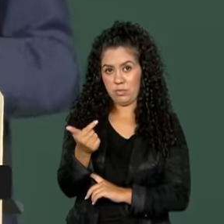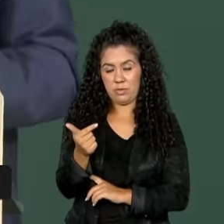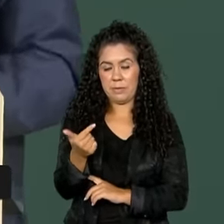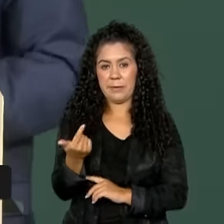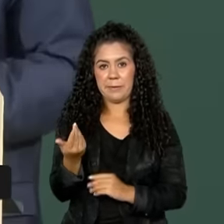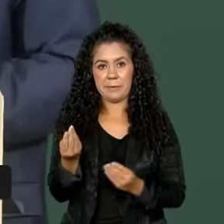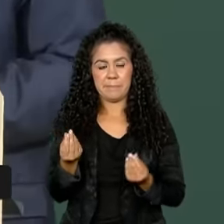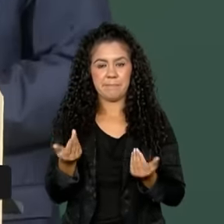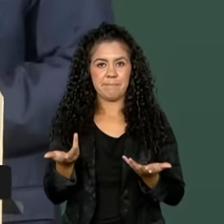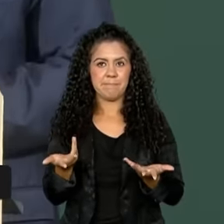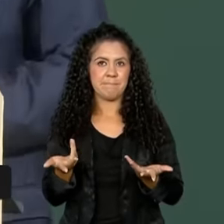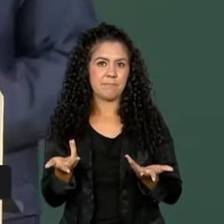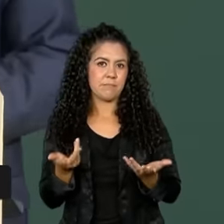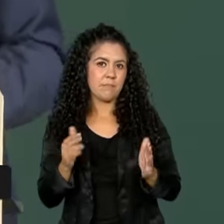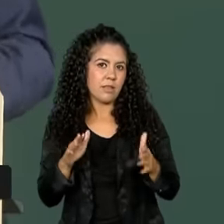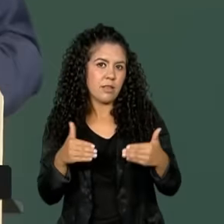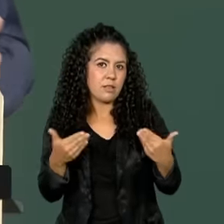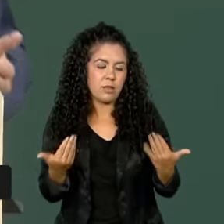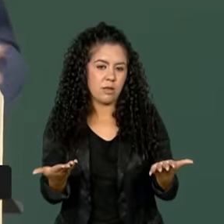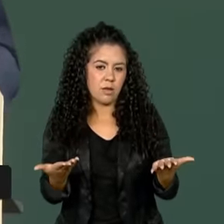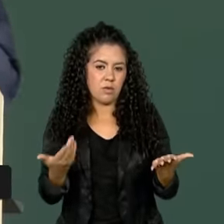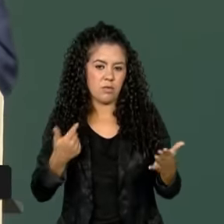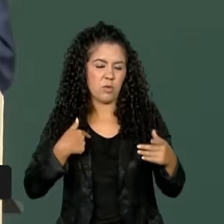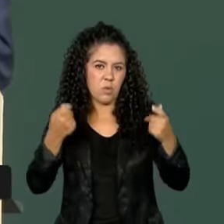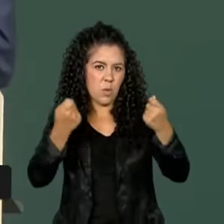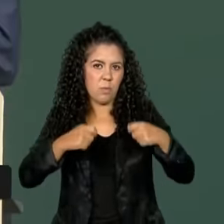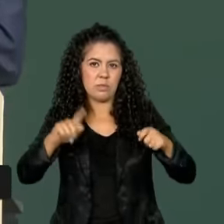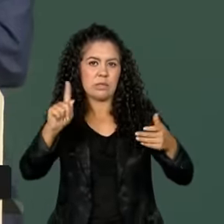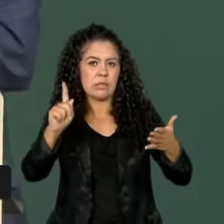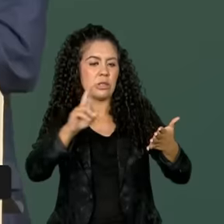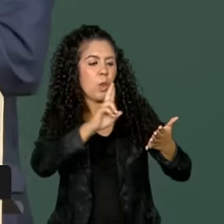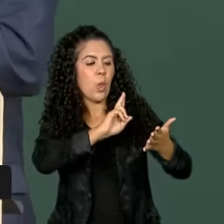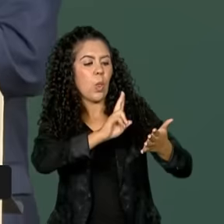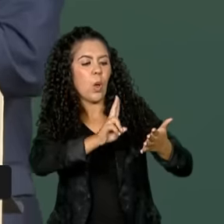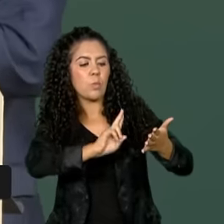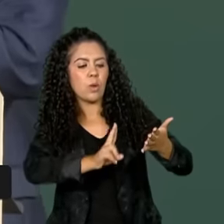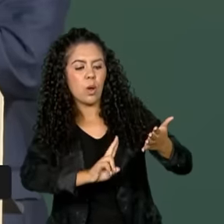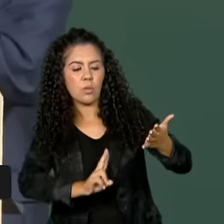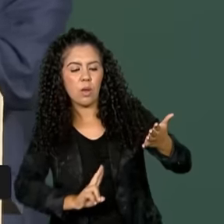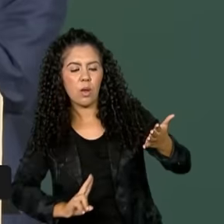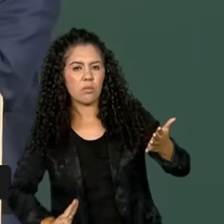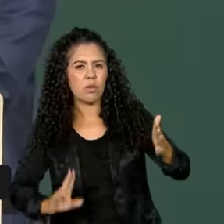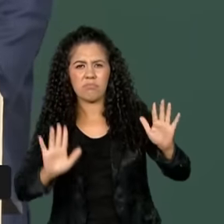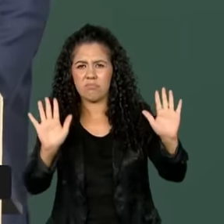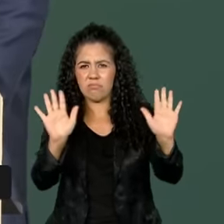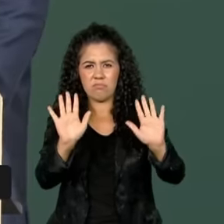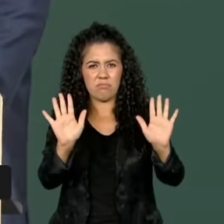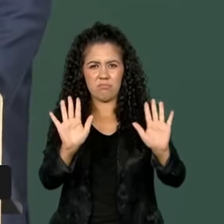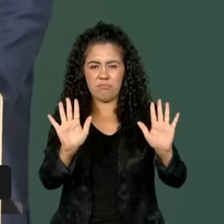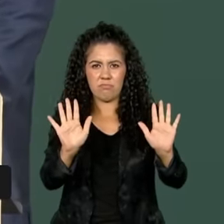então eu não vou citar nomes aqui. Eu só quero